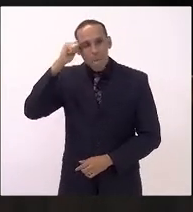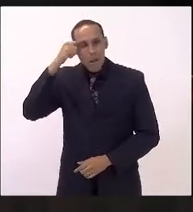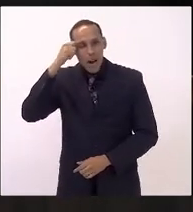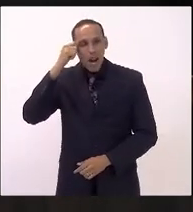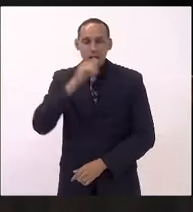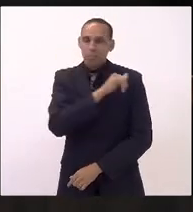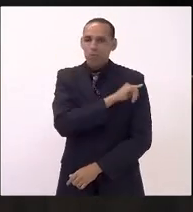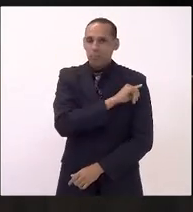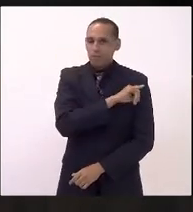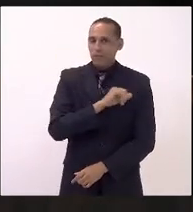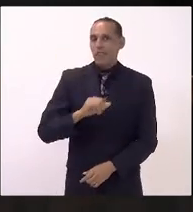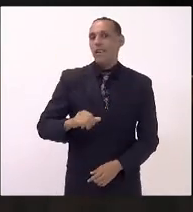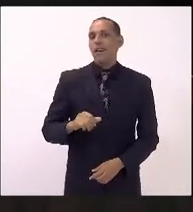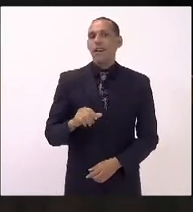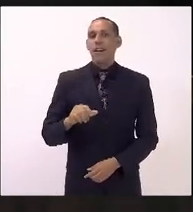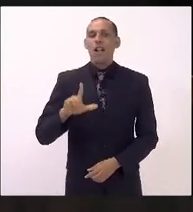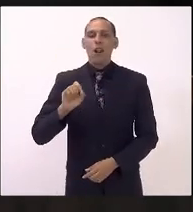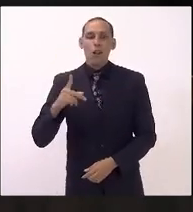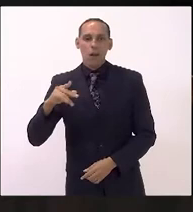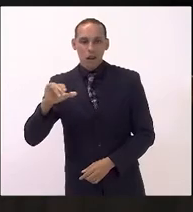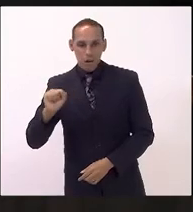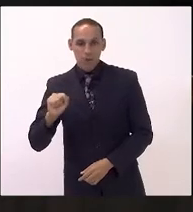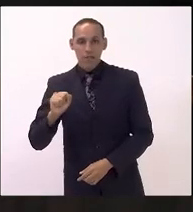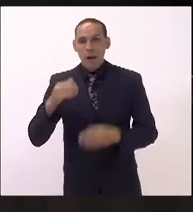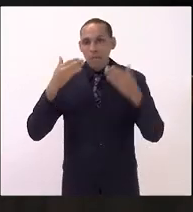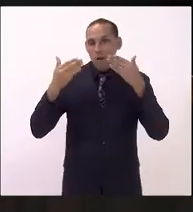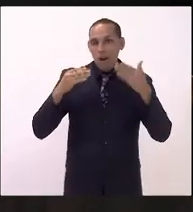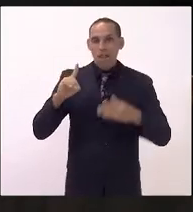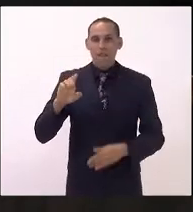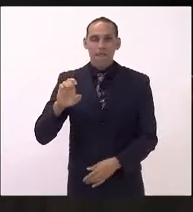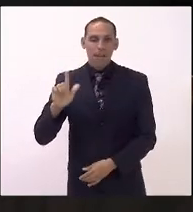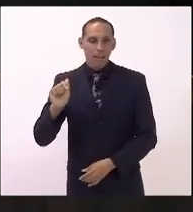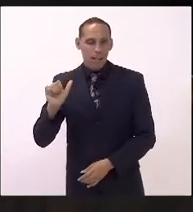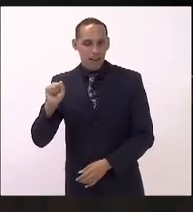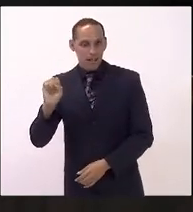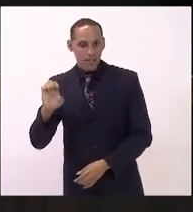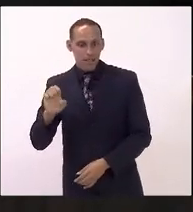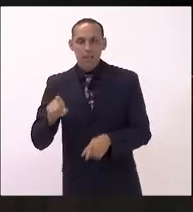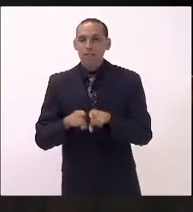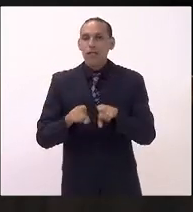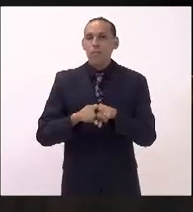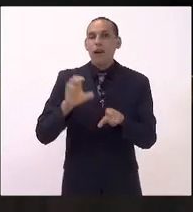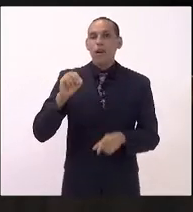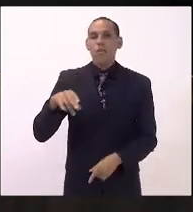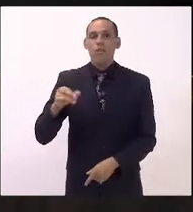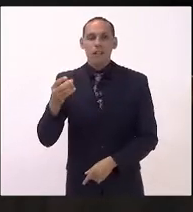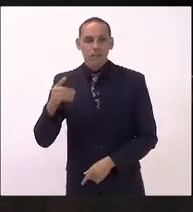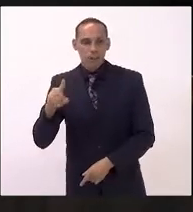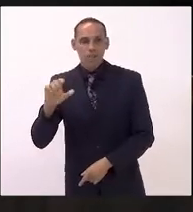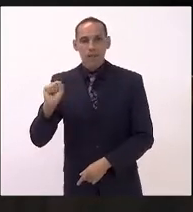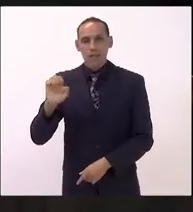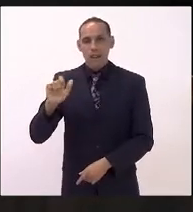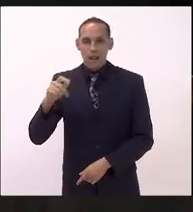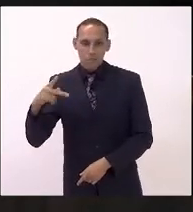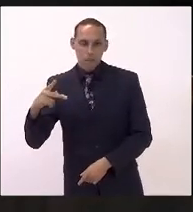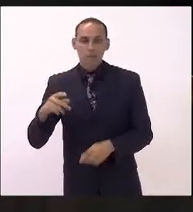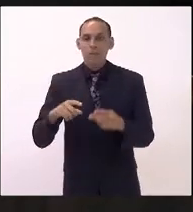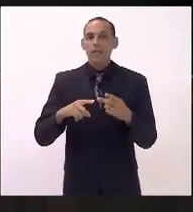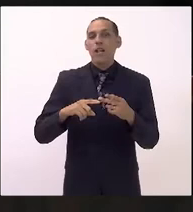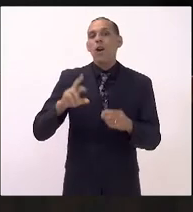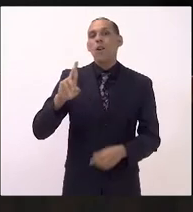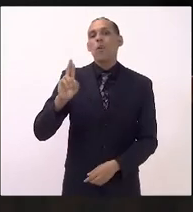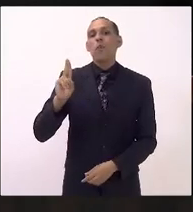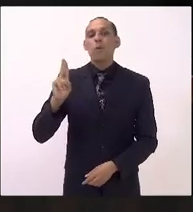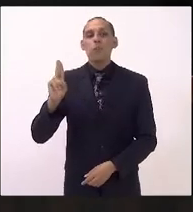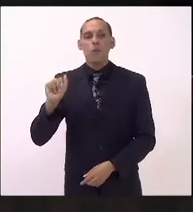Santos Lopes, psicóloga do DEGASE, de Marice Conceição de Jesus, do CEAP, de Juan Pablo